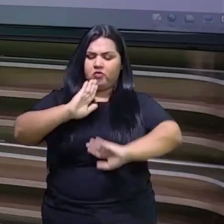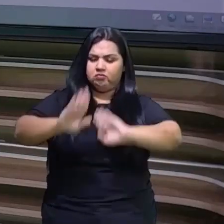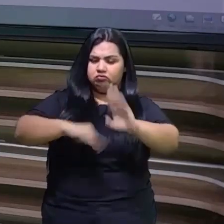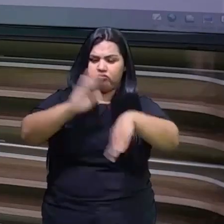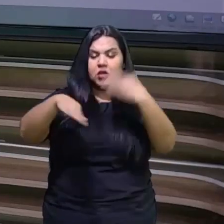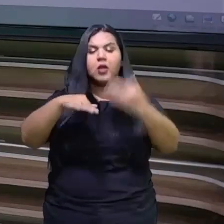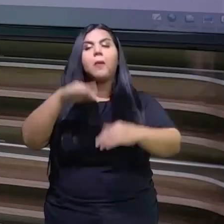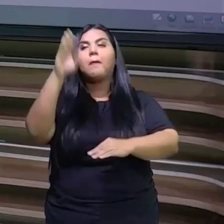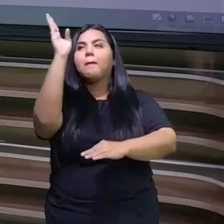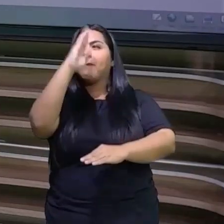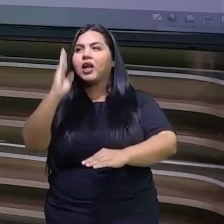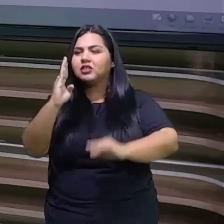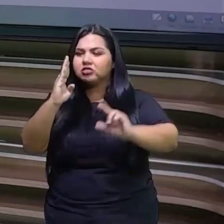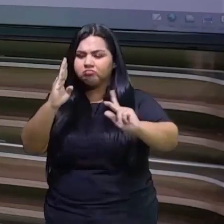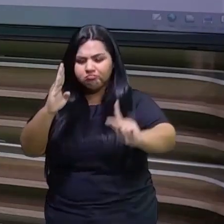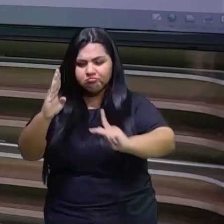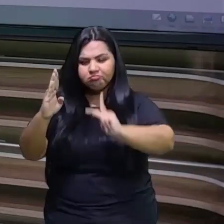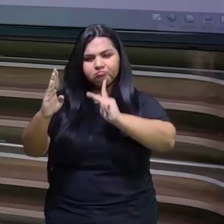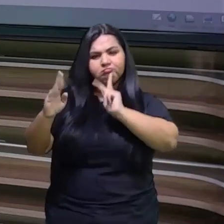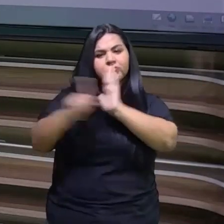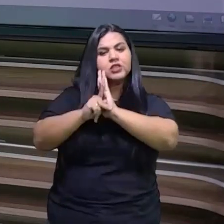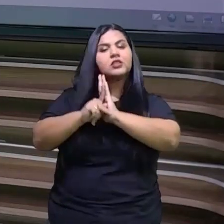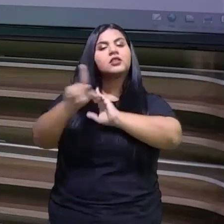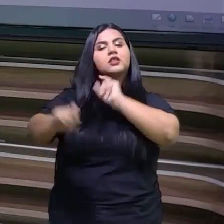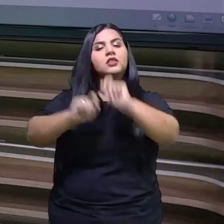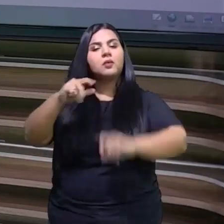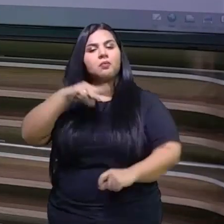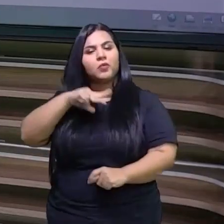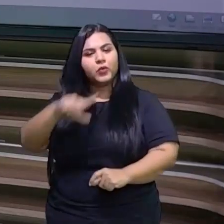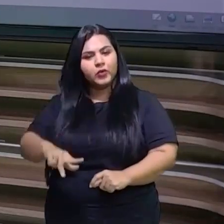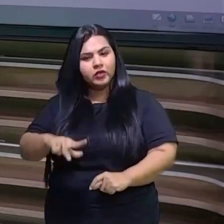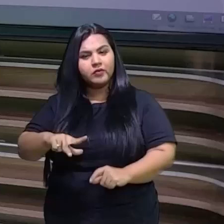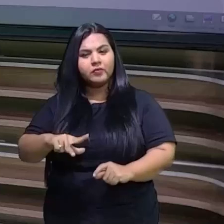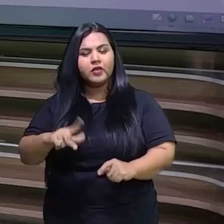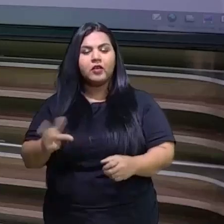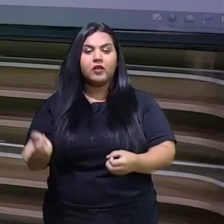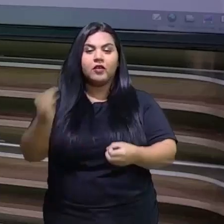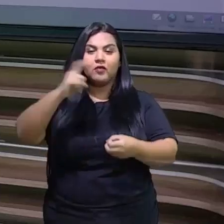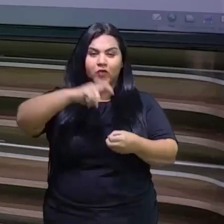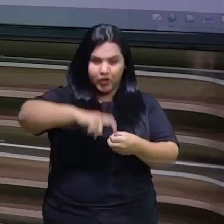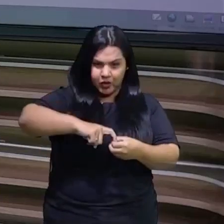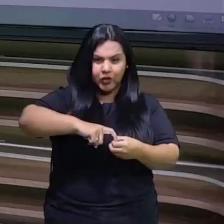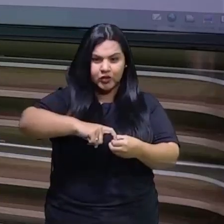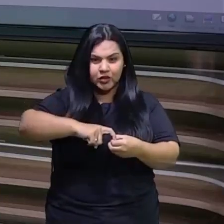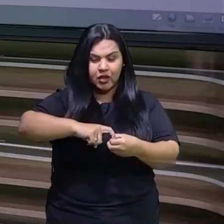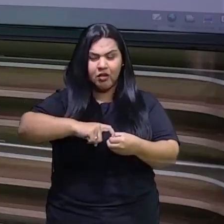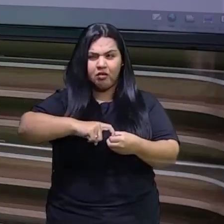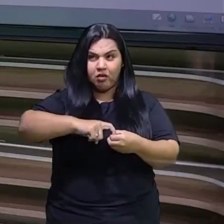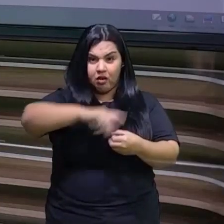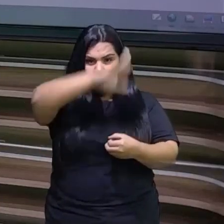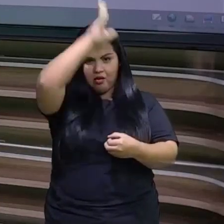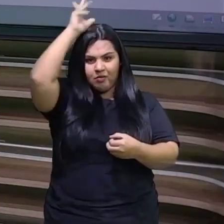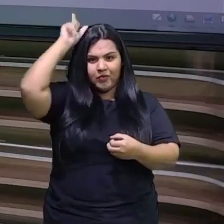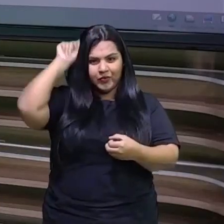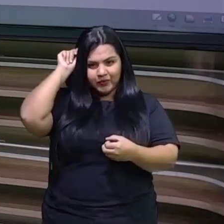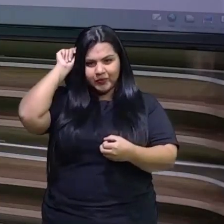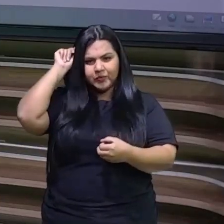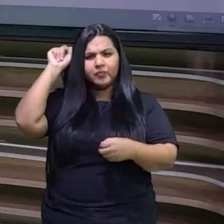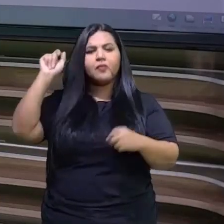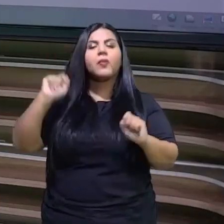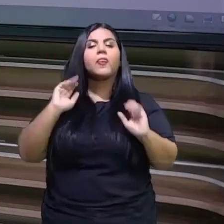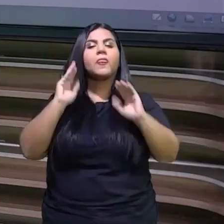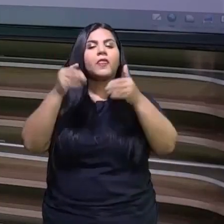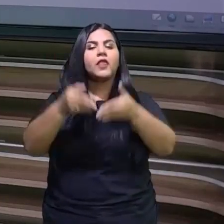Brasil pertencia a Portugal. Com isso, vamos agora voltar para aqui, para cá, para a nossa região, o Amazonas. Aqui tinham